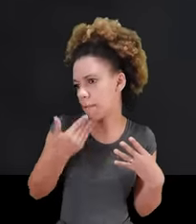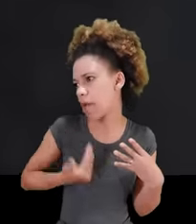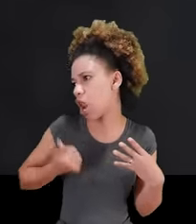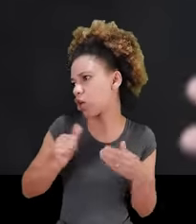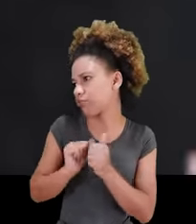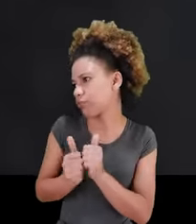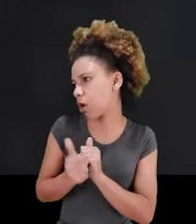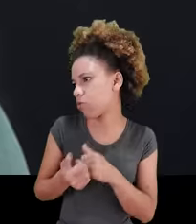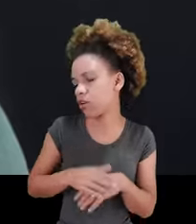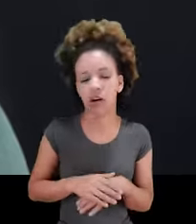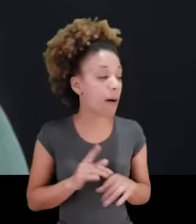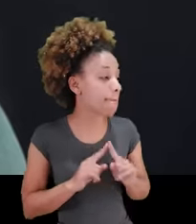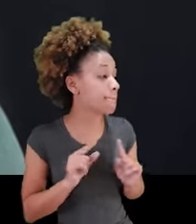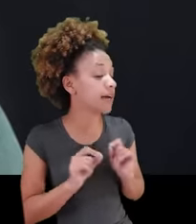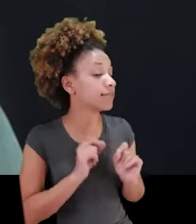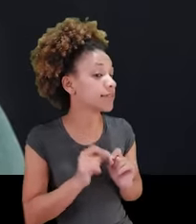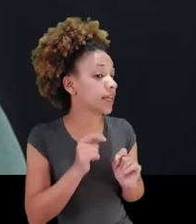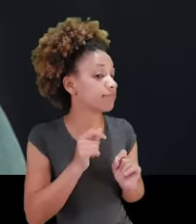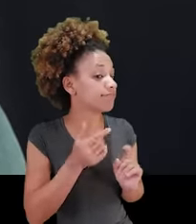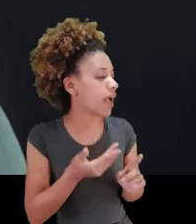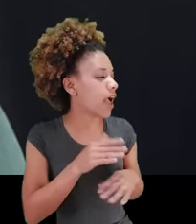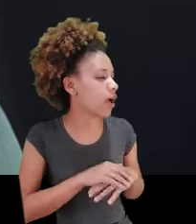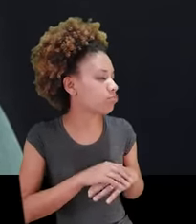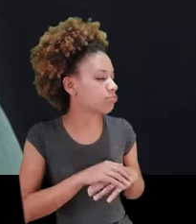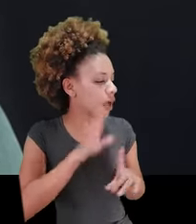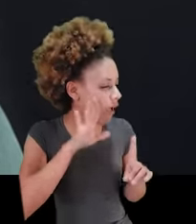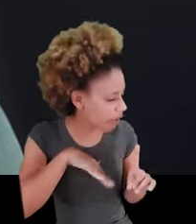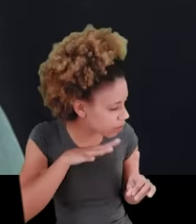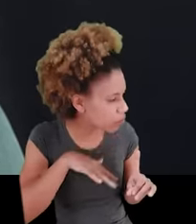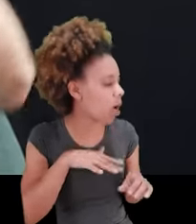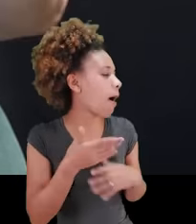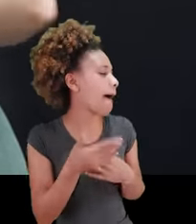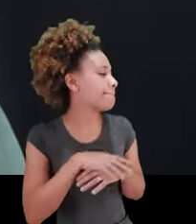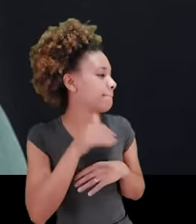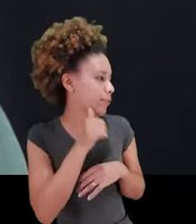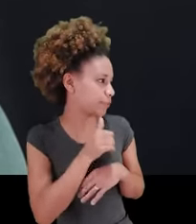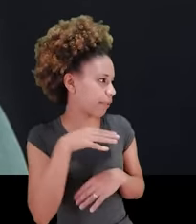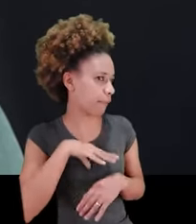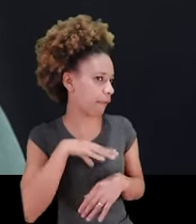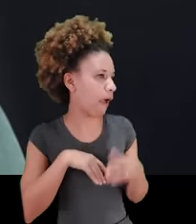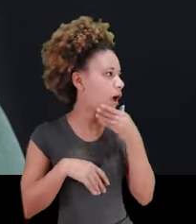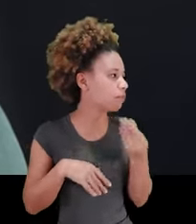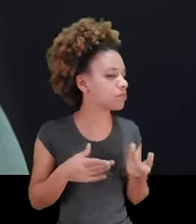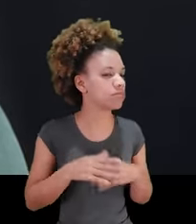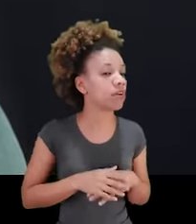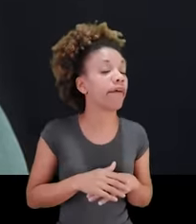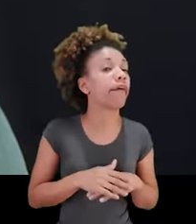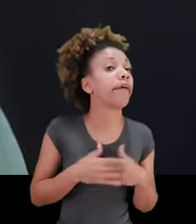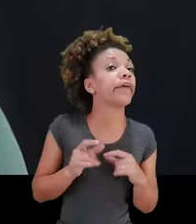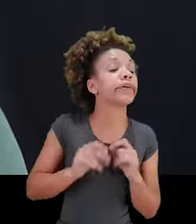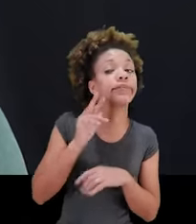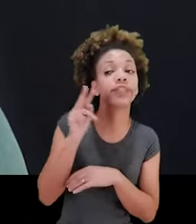maioria da população, mas, é português. Mas quem são os seus ídolos? Quem são os ídolos portugueses que vocês falam? Por exemplo, se você falar essa pergunta para mim no Brasil, eu falo, quem que